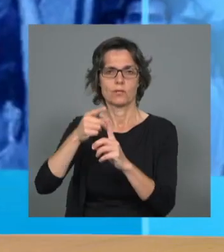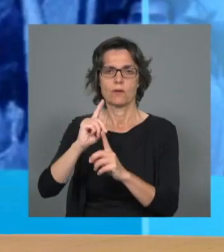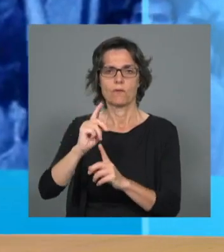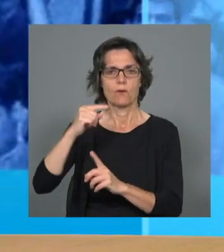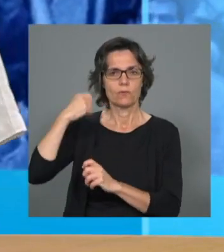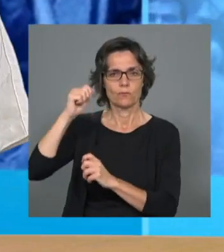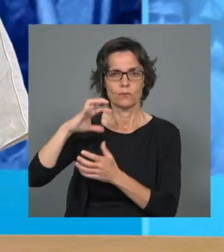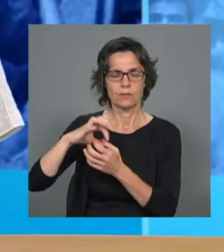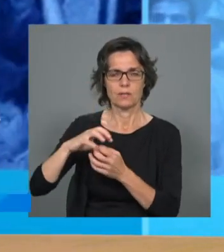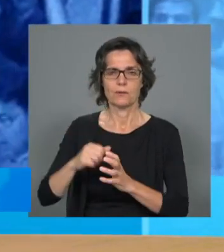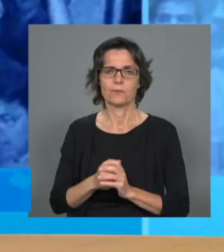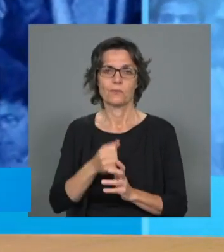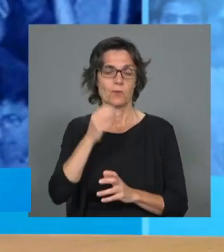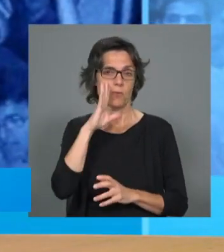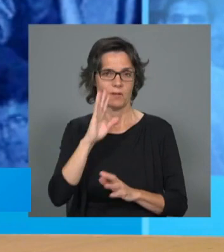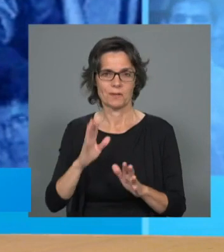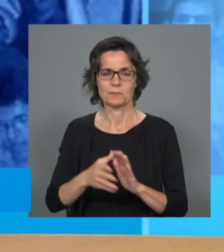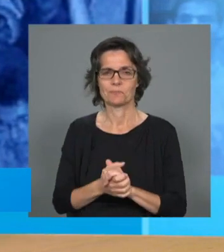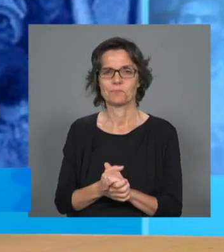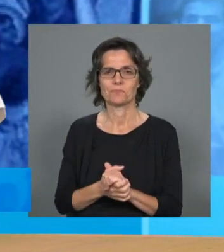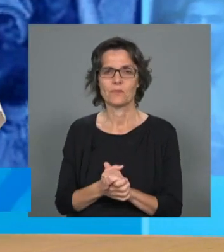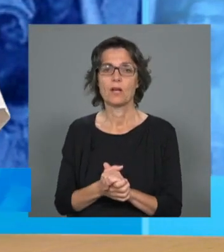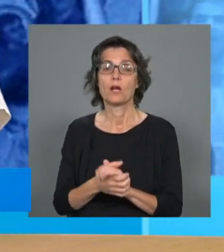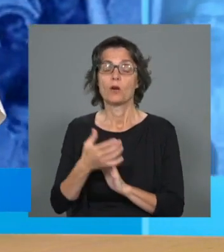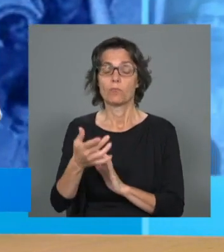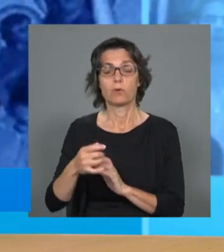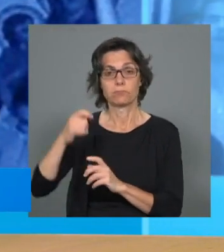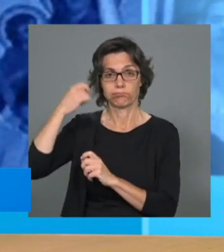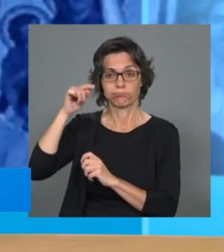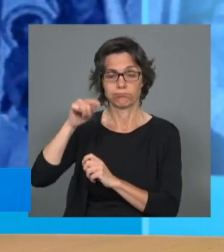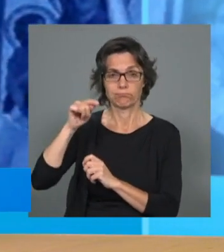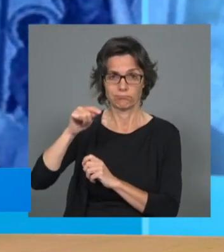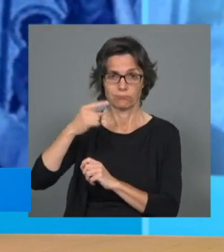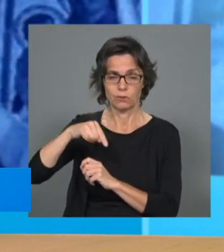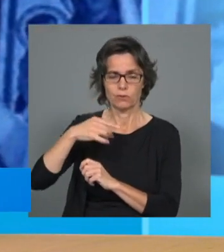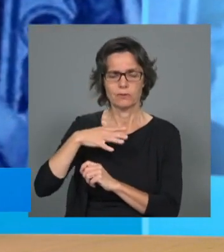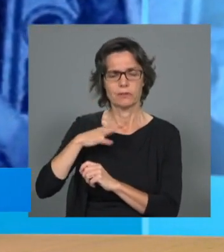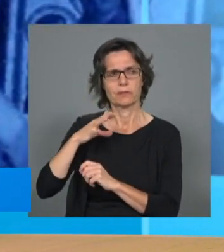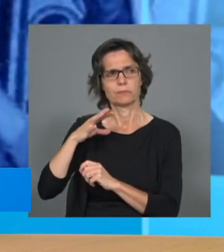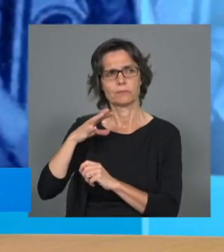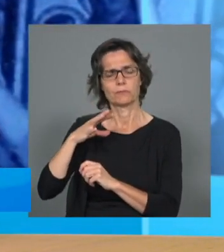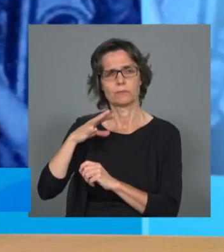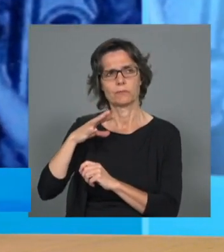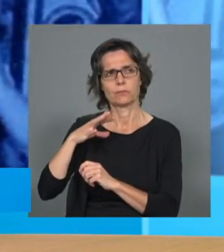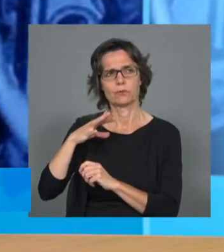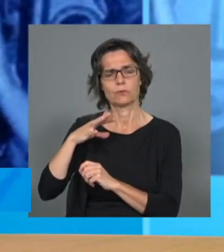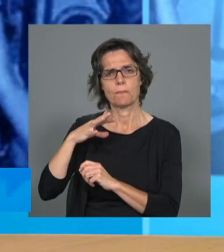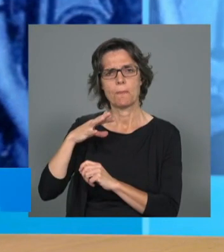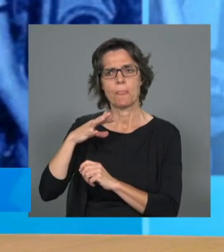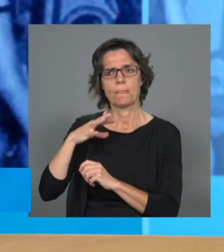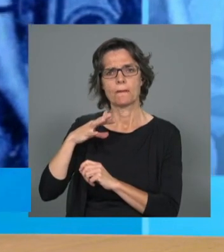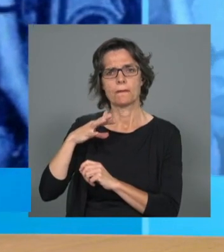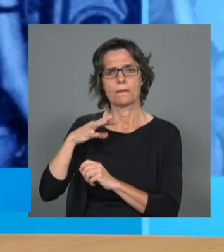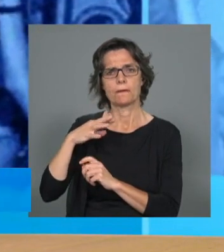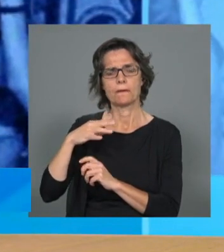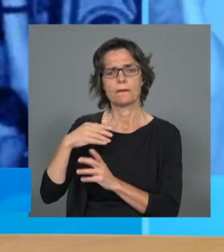mais. Então, este filme surgiu de... Queríamos uma forma de comemorar este movimento e